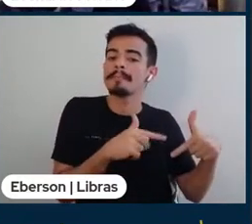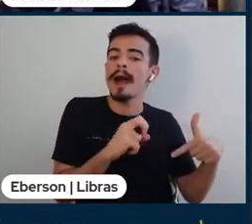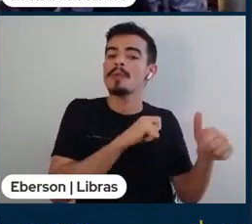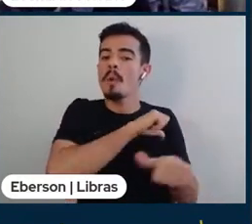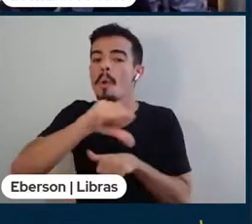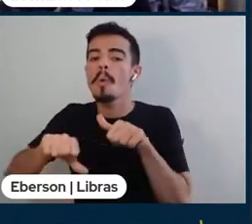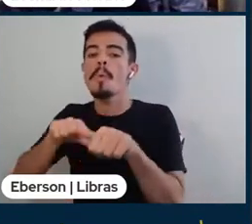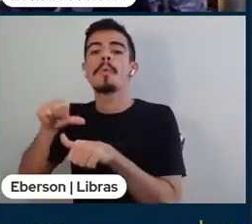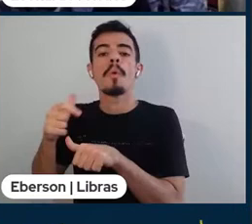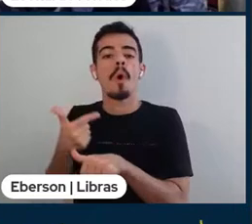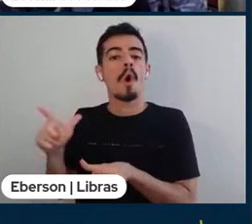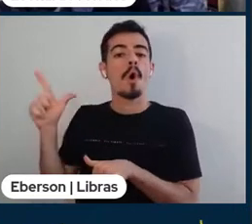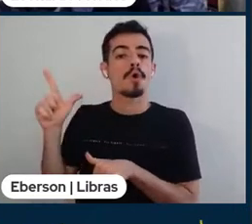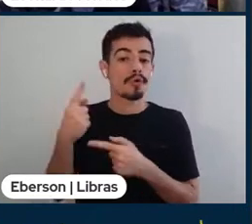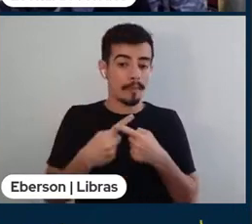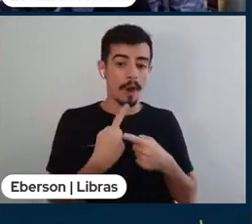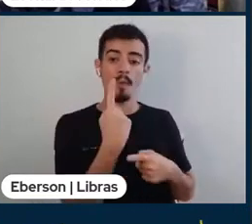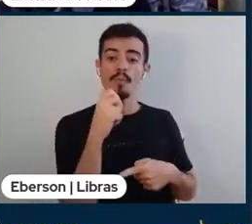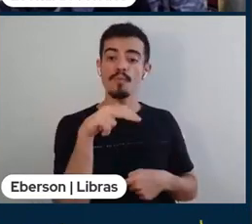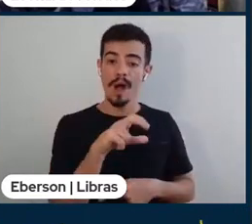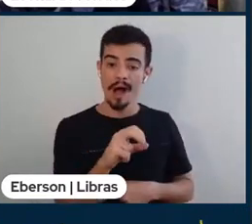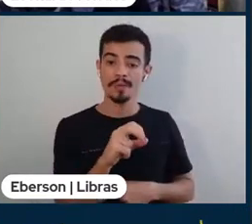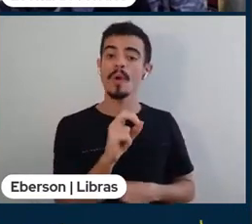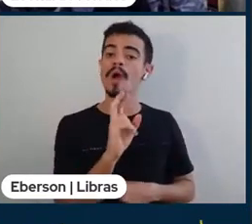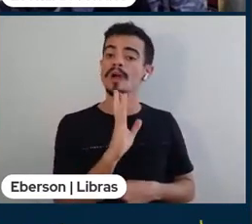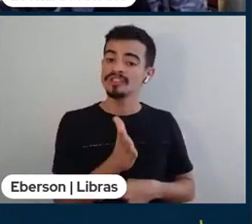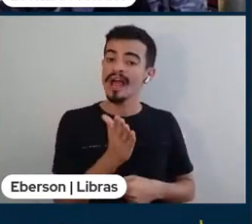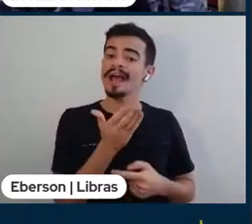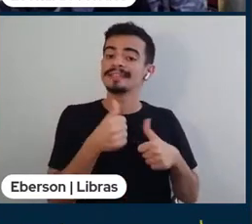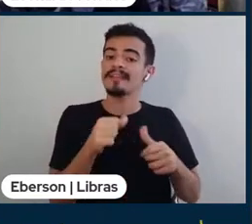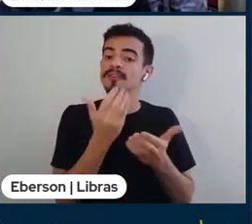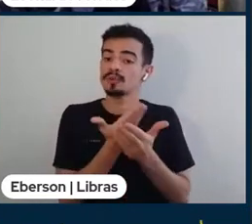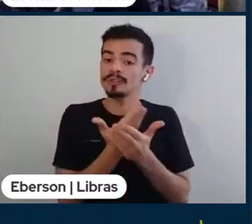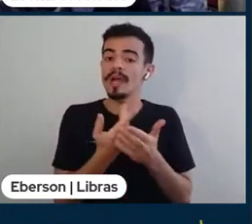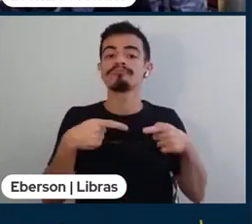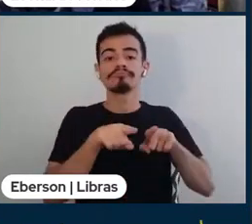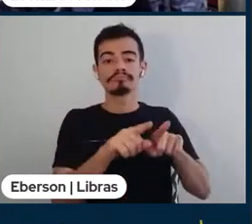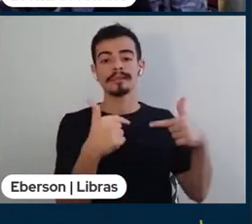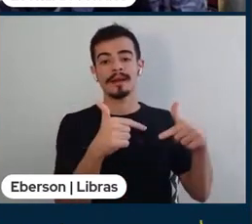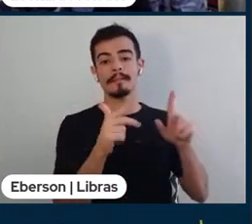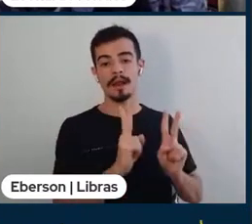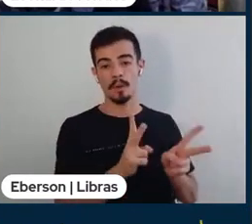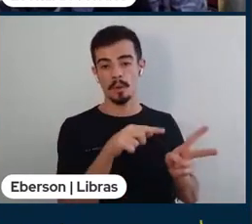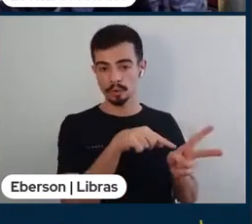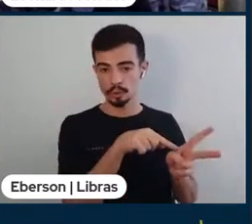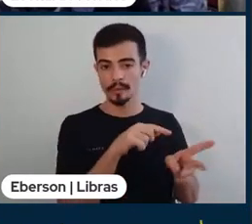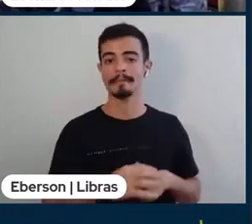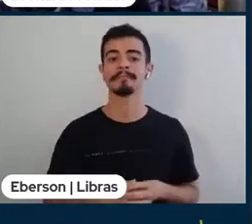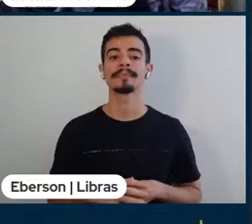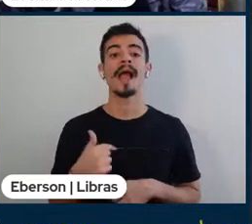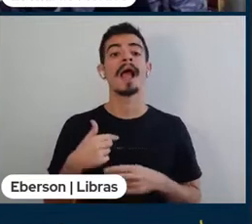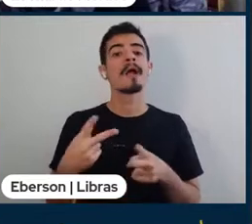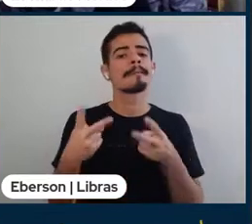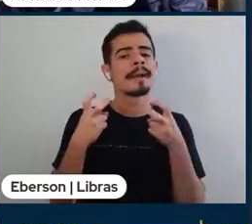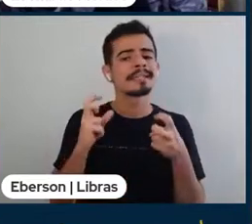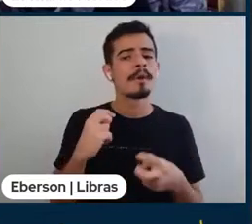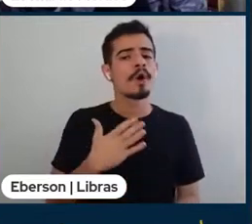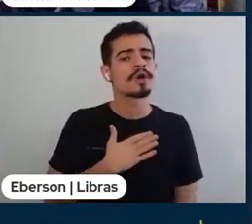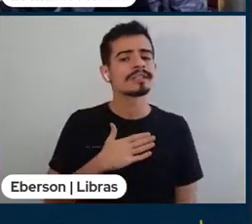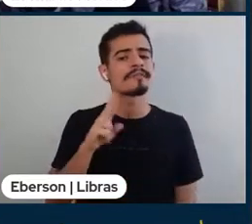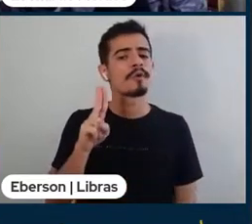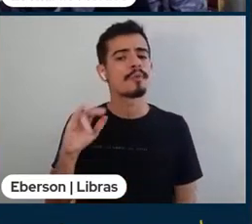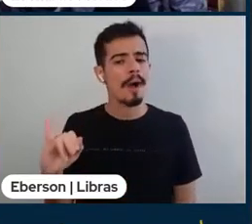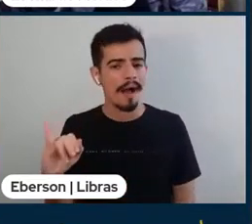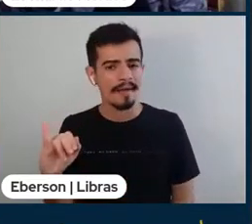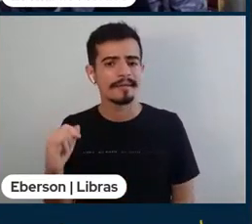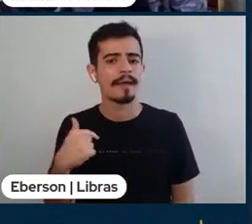fazendo jornalismo, continuei fazendo uns freelas e fui estudando. Quando eu percebi que eu gostava de UI, eu comecei